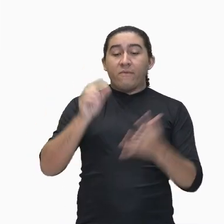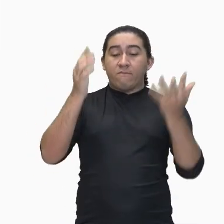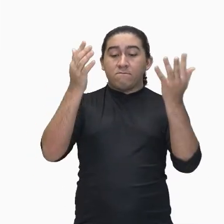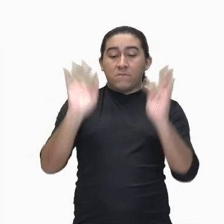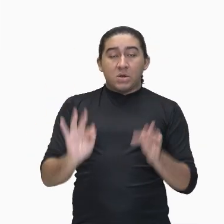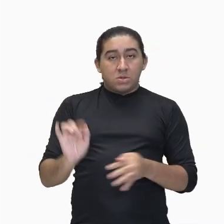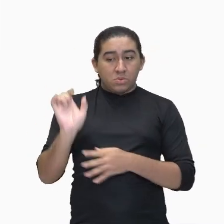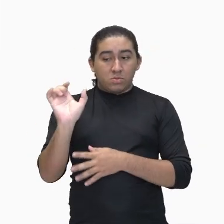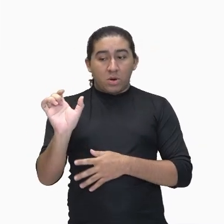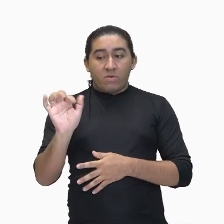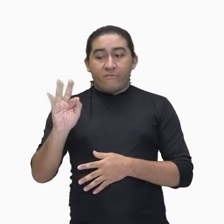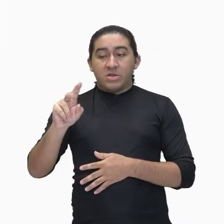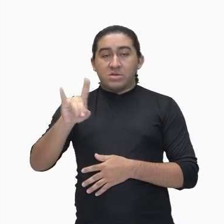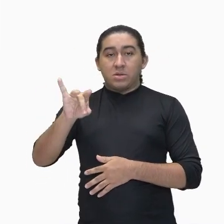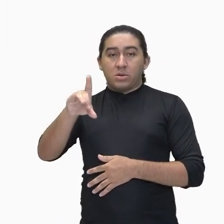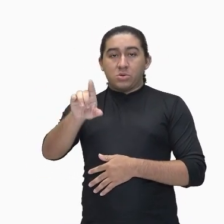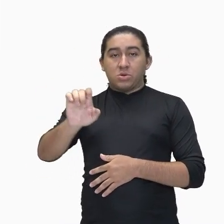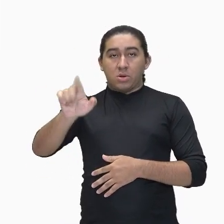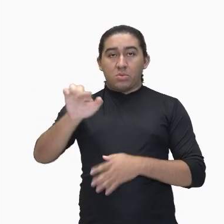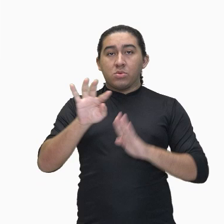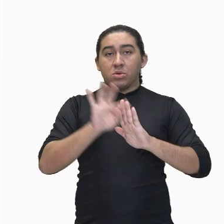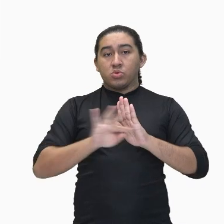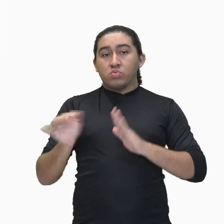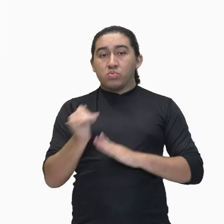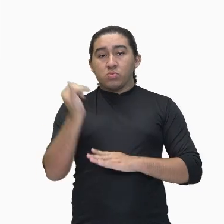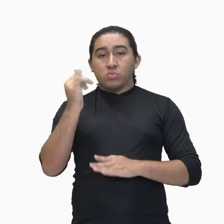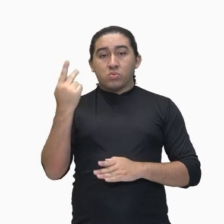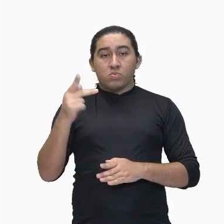do texto de Aristóteles. Tá bom?